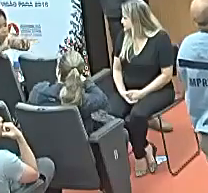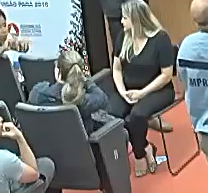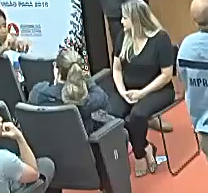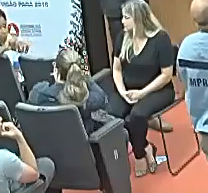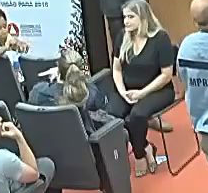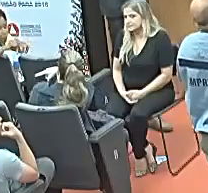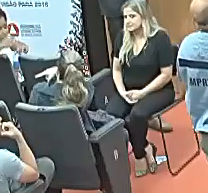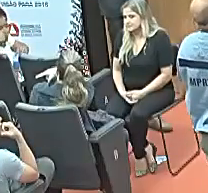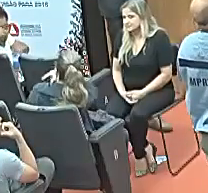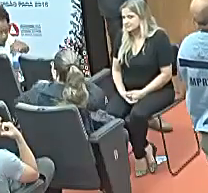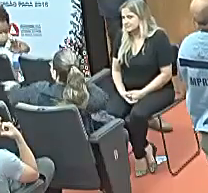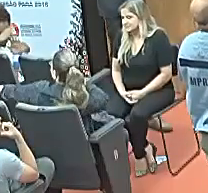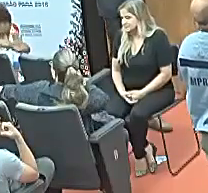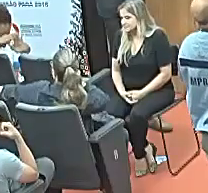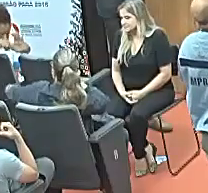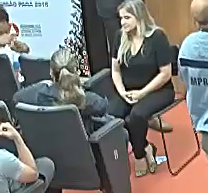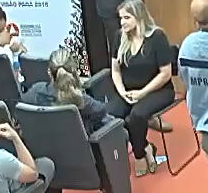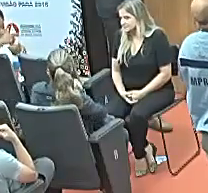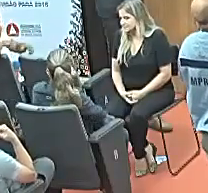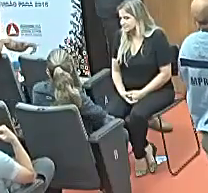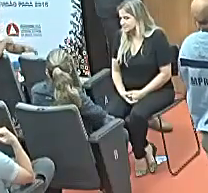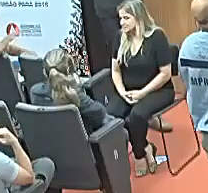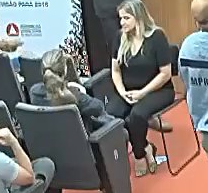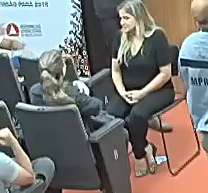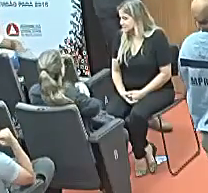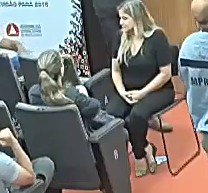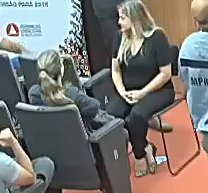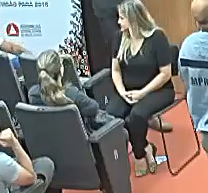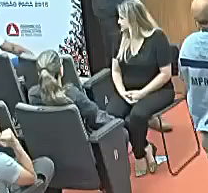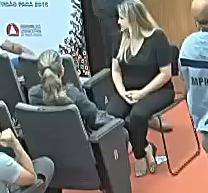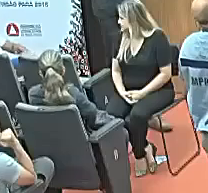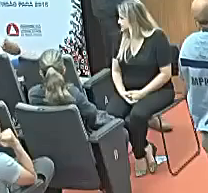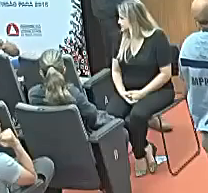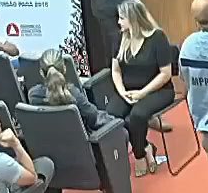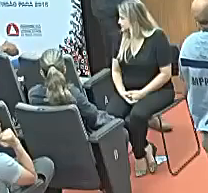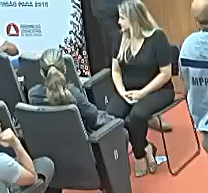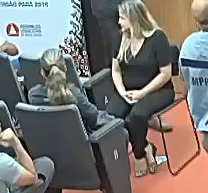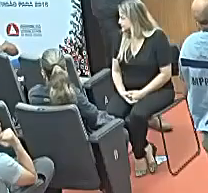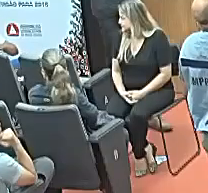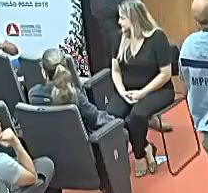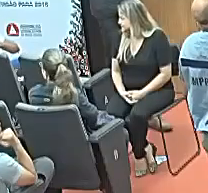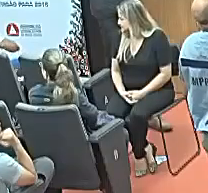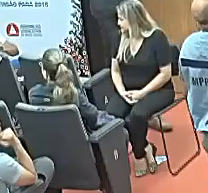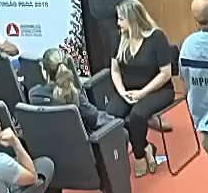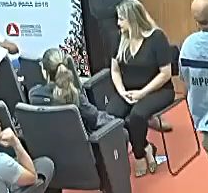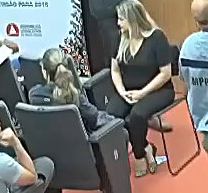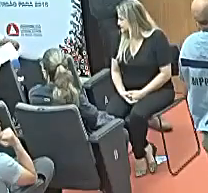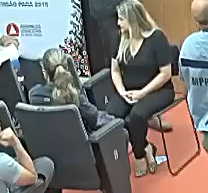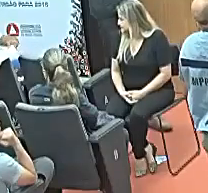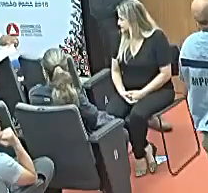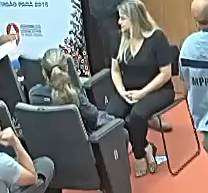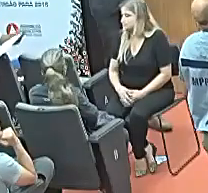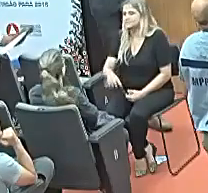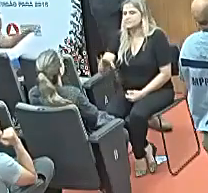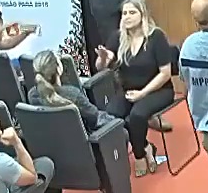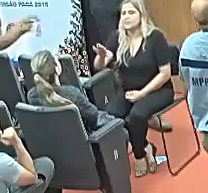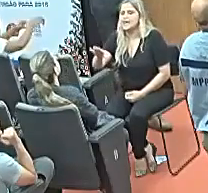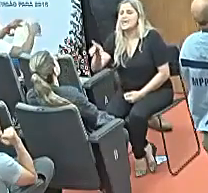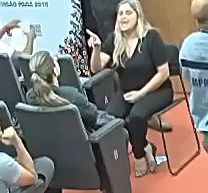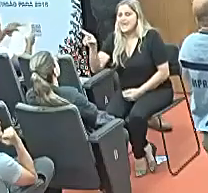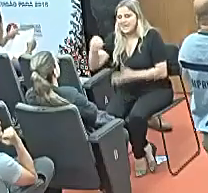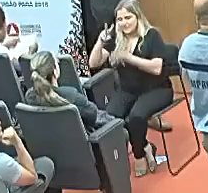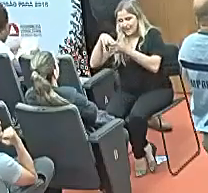de eventos e de turbulências não só na política estadual como na política é brasileira